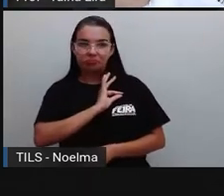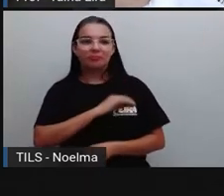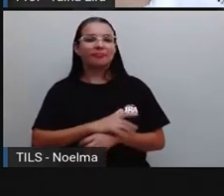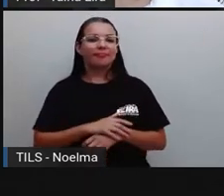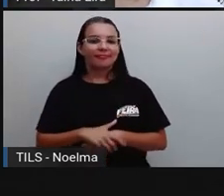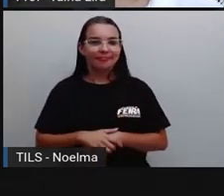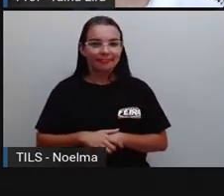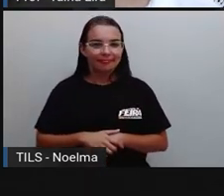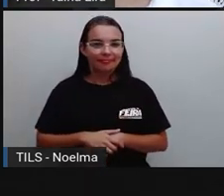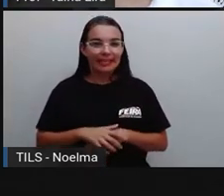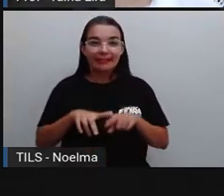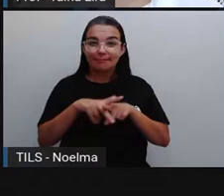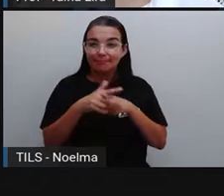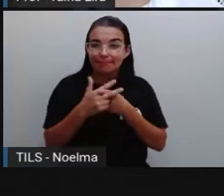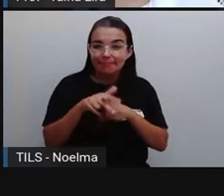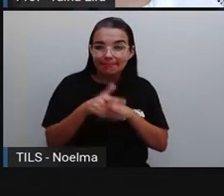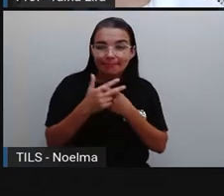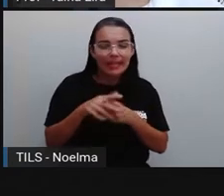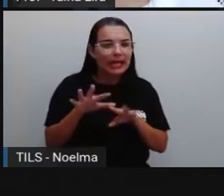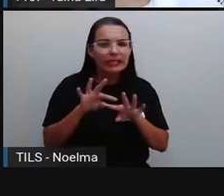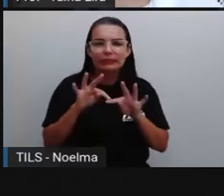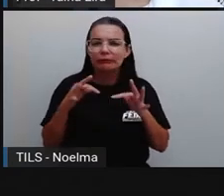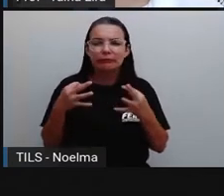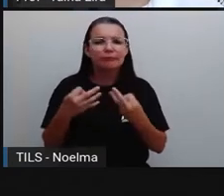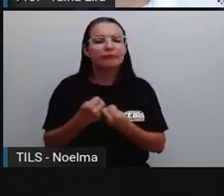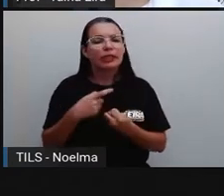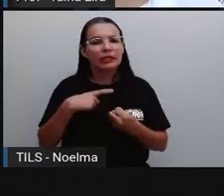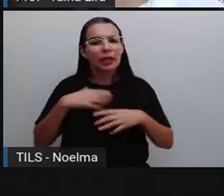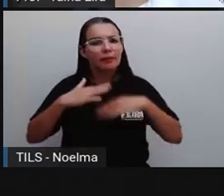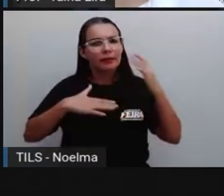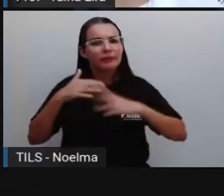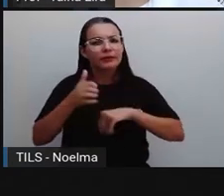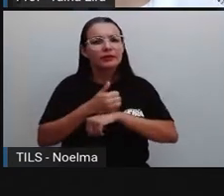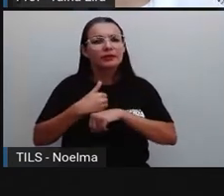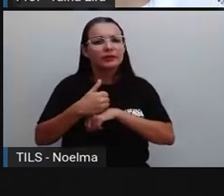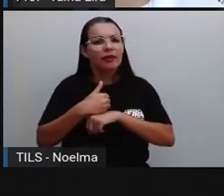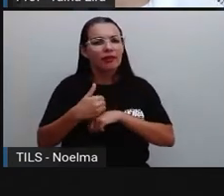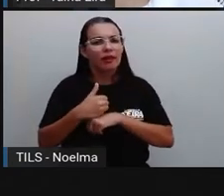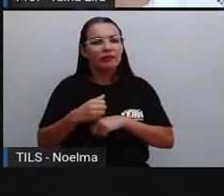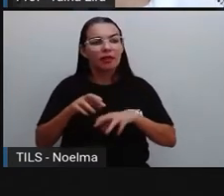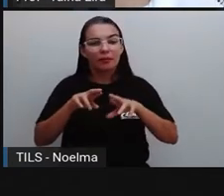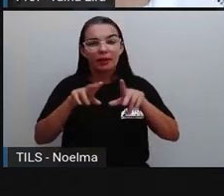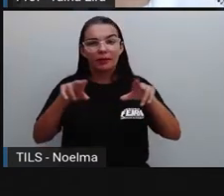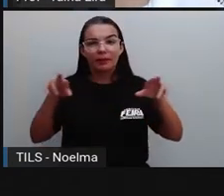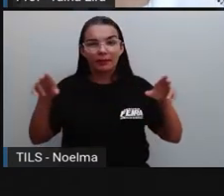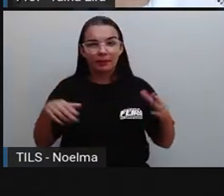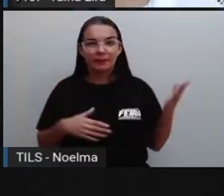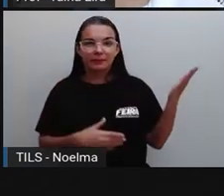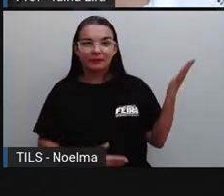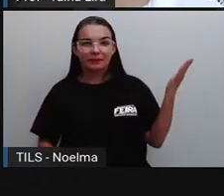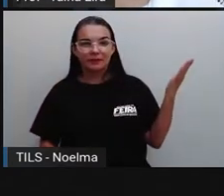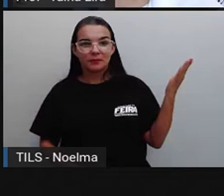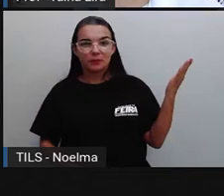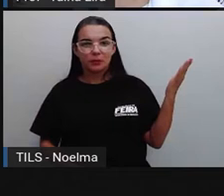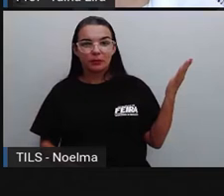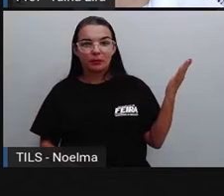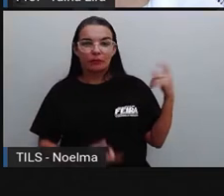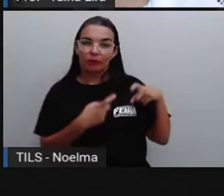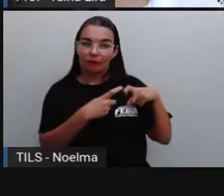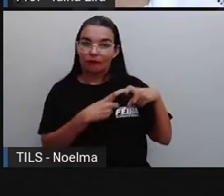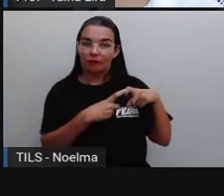mecânico. E por quê, PRO? A gente vai descobrir, tá? Olha lá.